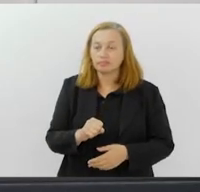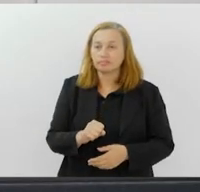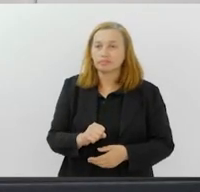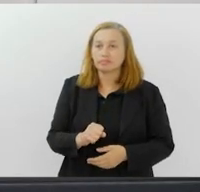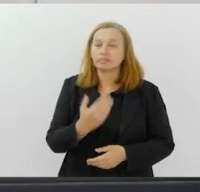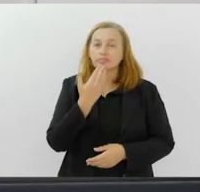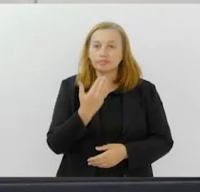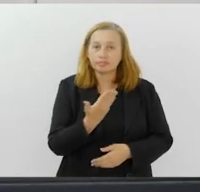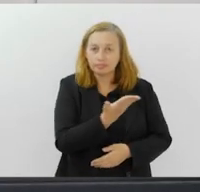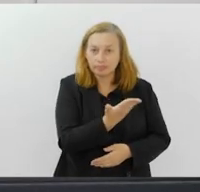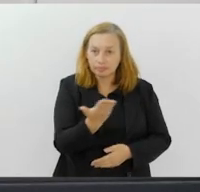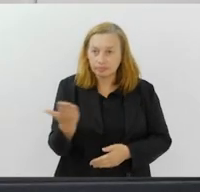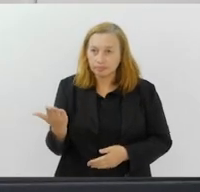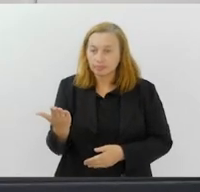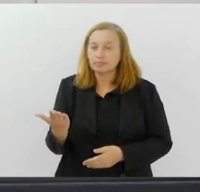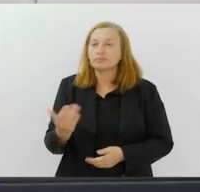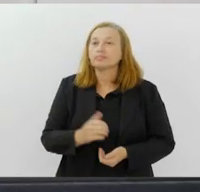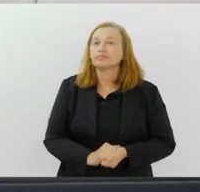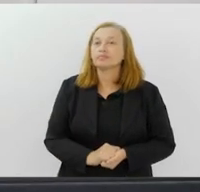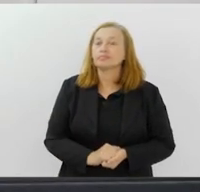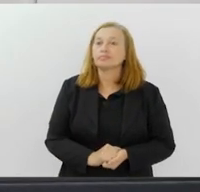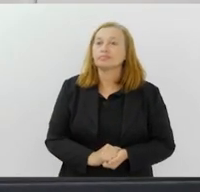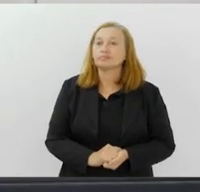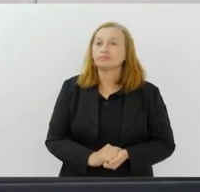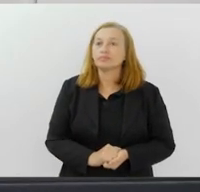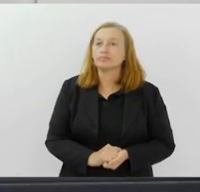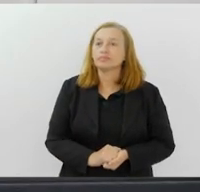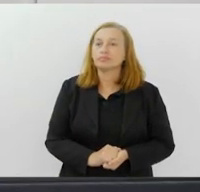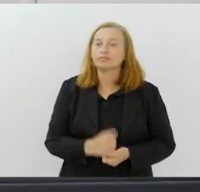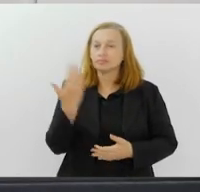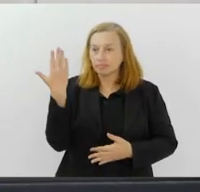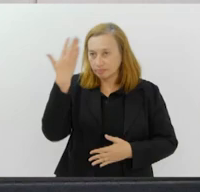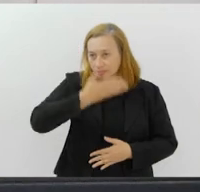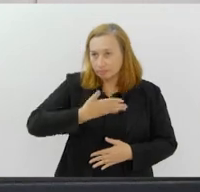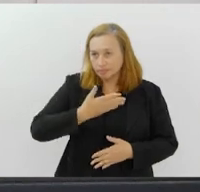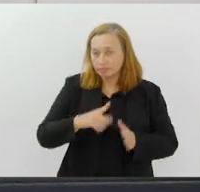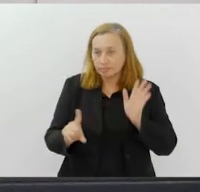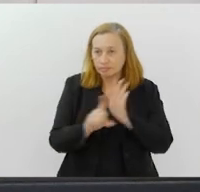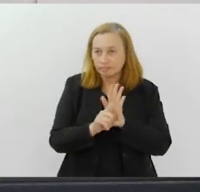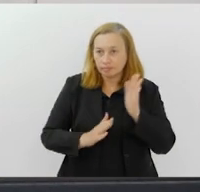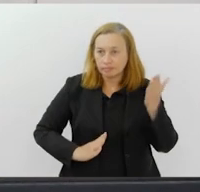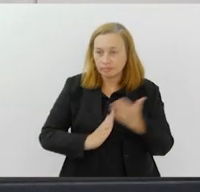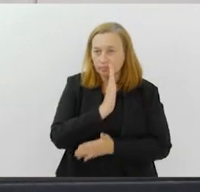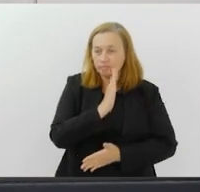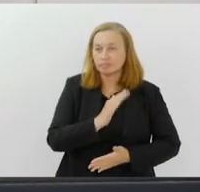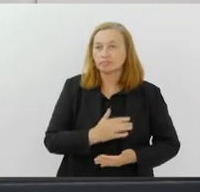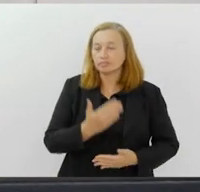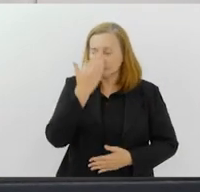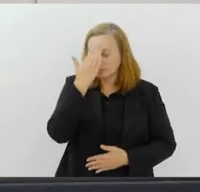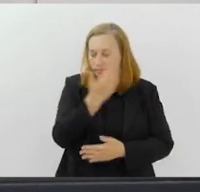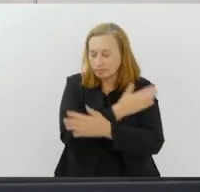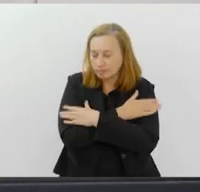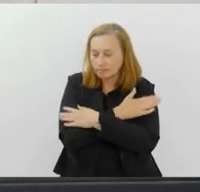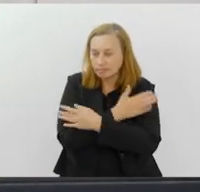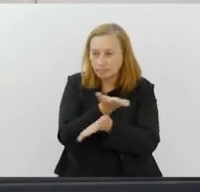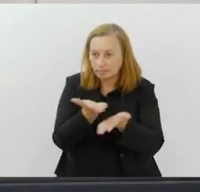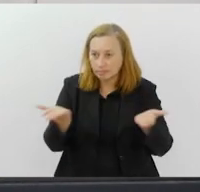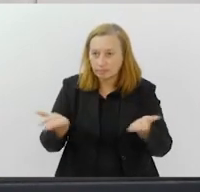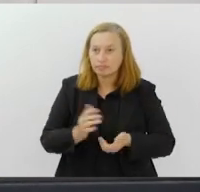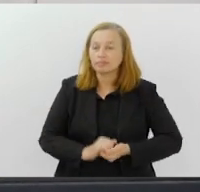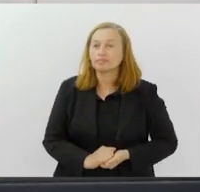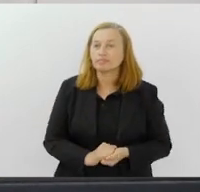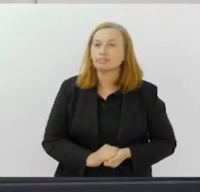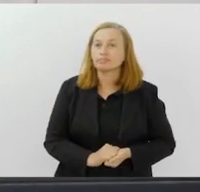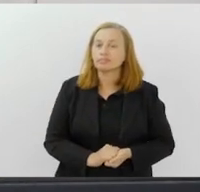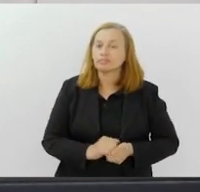das vossas gestões como elemento para a provar essa lei aqui na casa um abraço grande a todos vocês